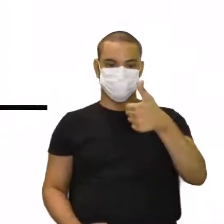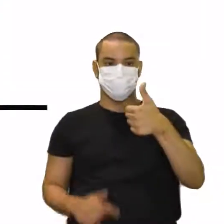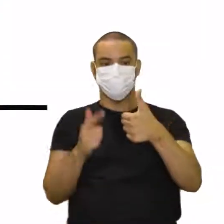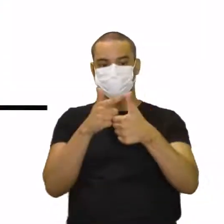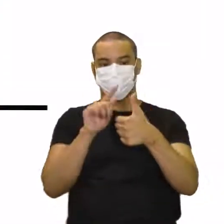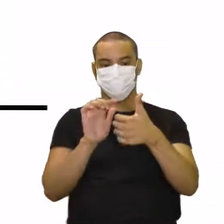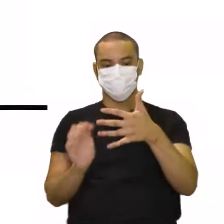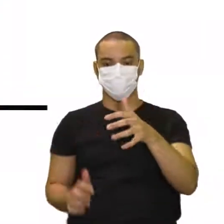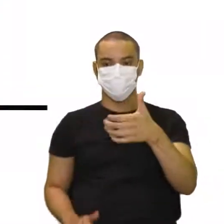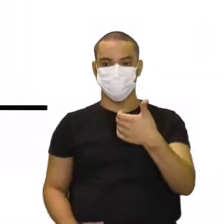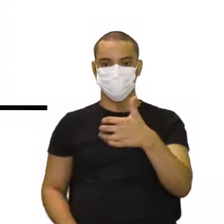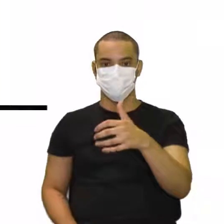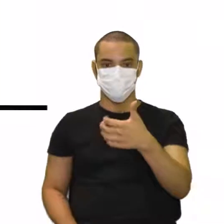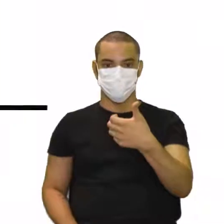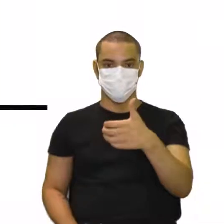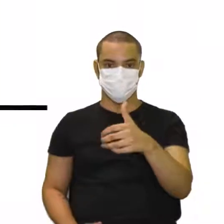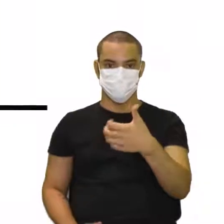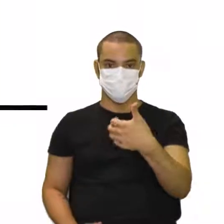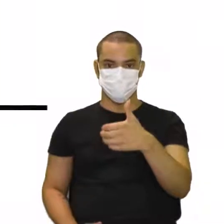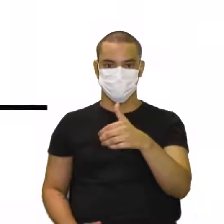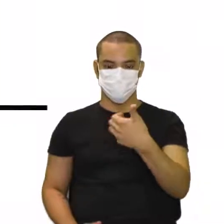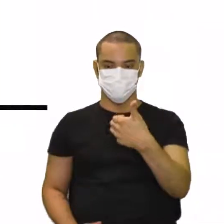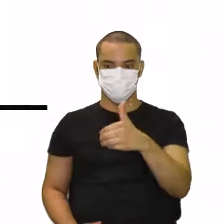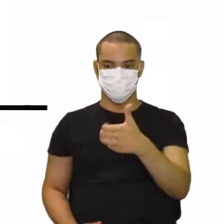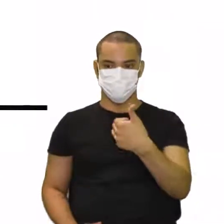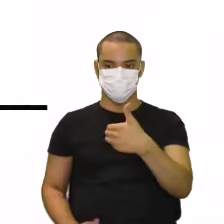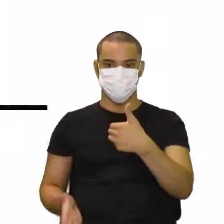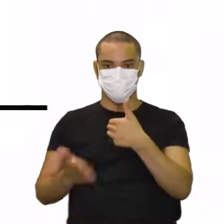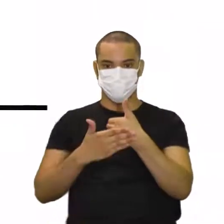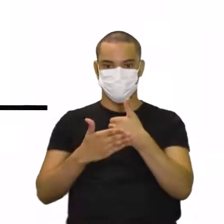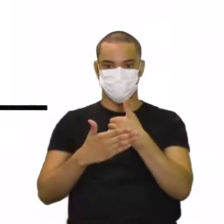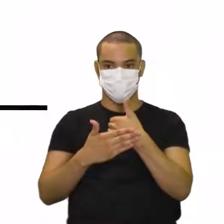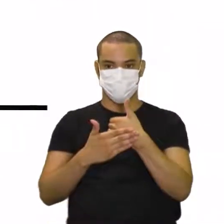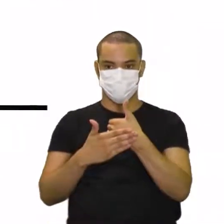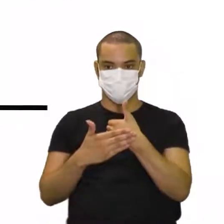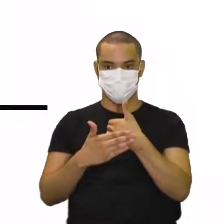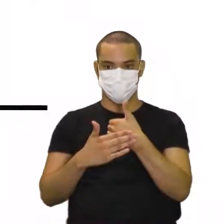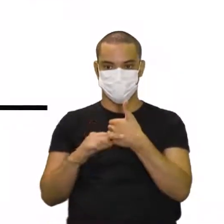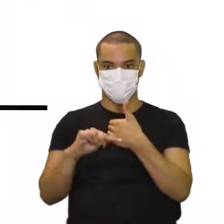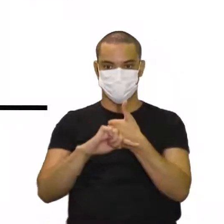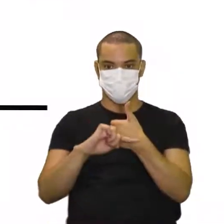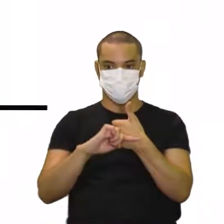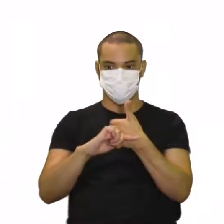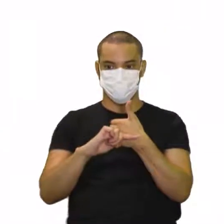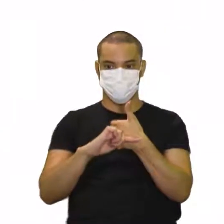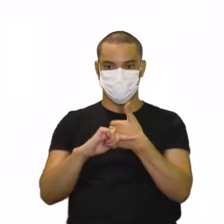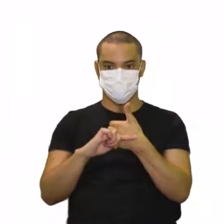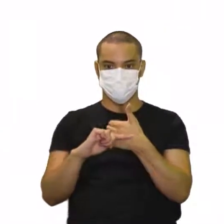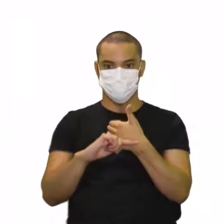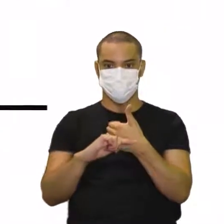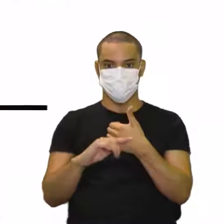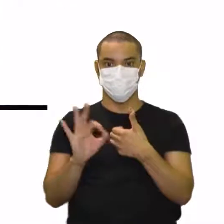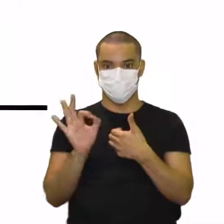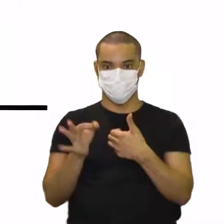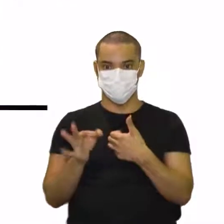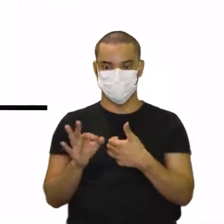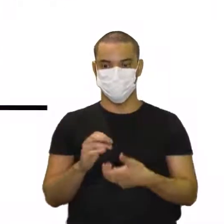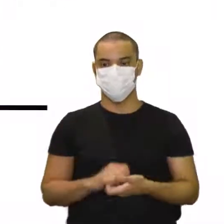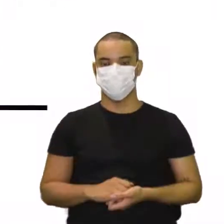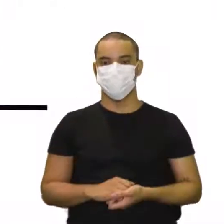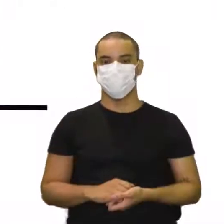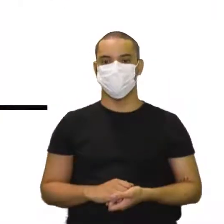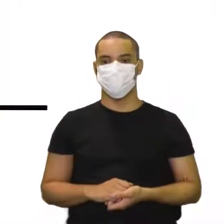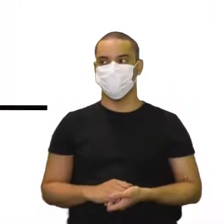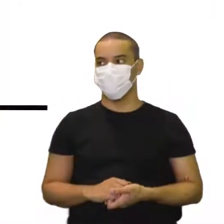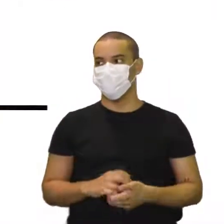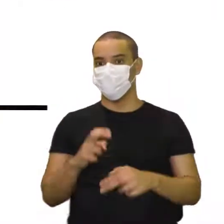direção do campo, saindo da tela. Costa da mão, carga negativa, né? Opa, então aqui